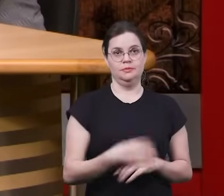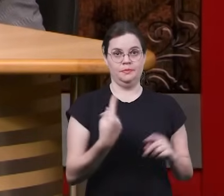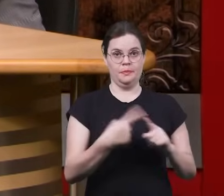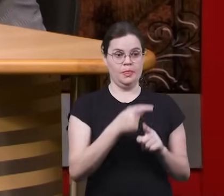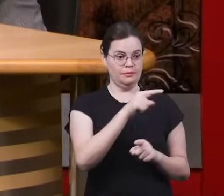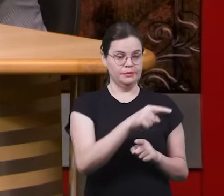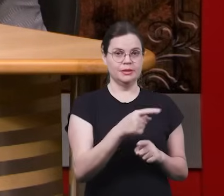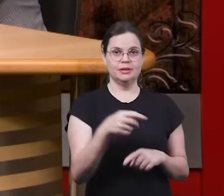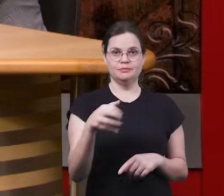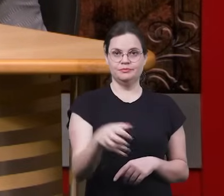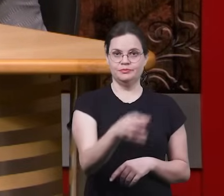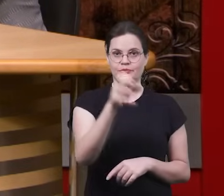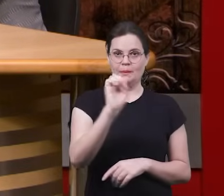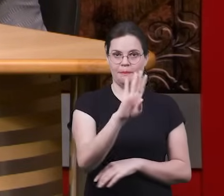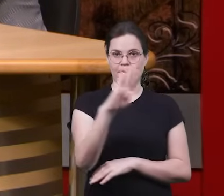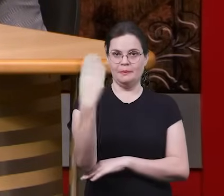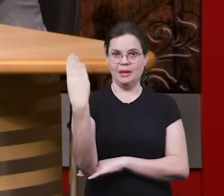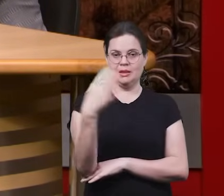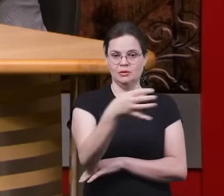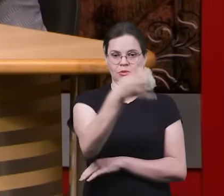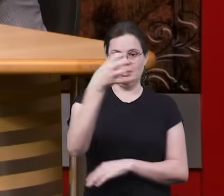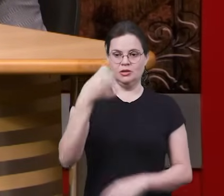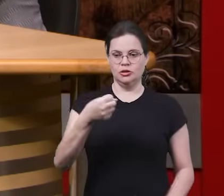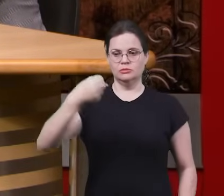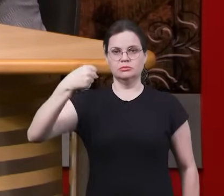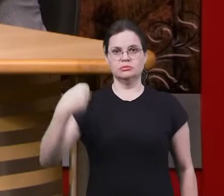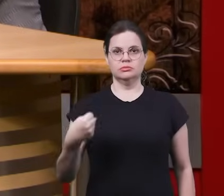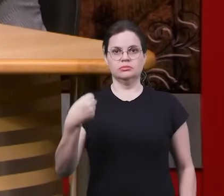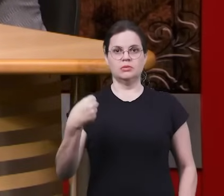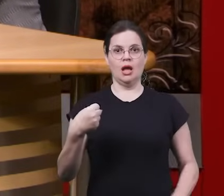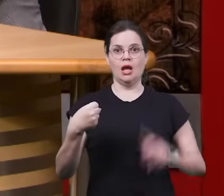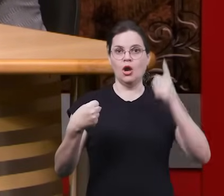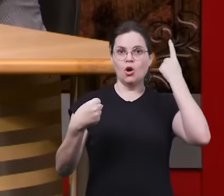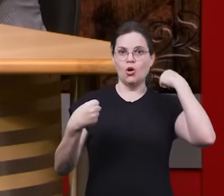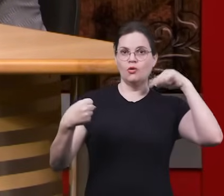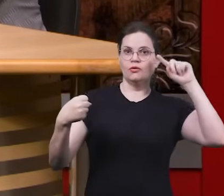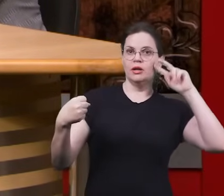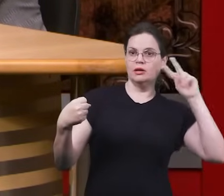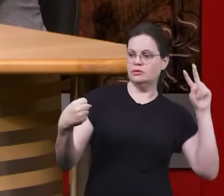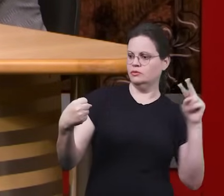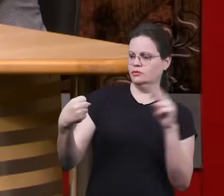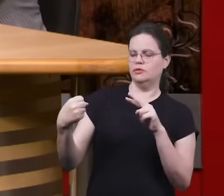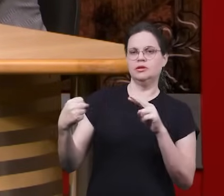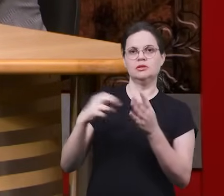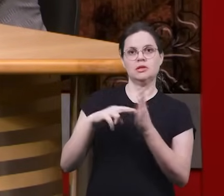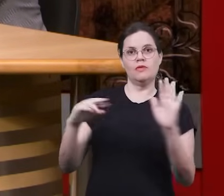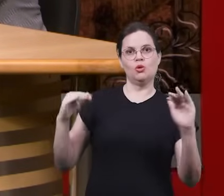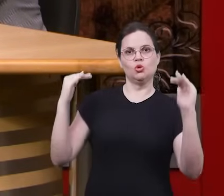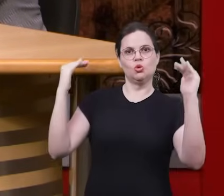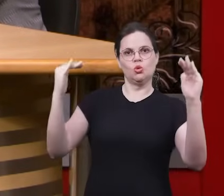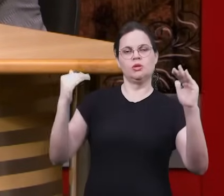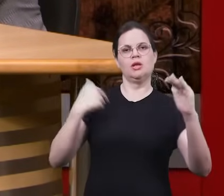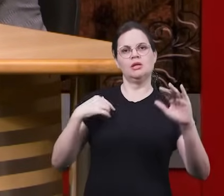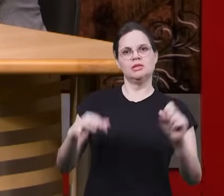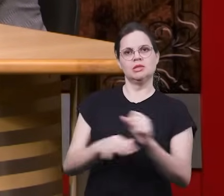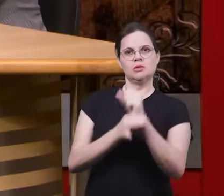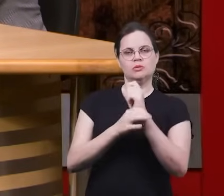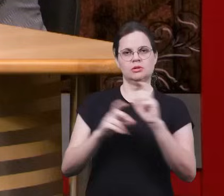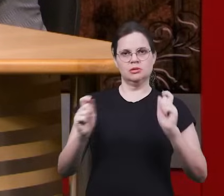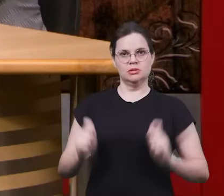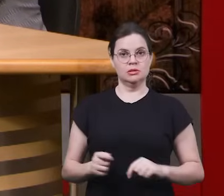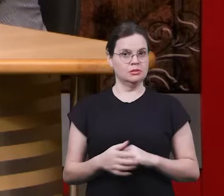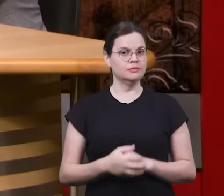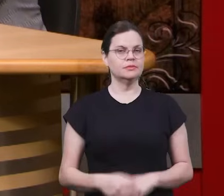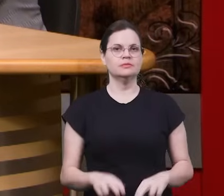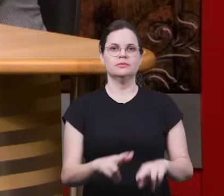Aquele cajado era um sinal de autoridade. A ovelha se sentia segura ali, né? É por isso que na igreja